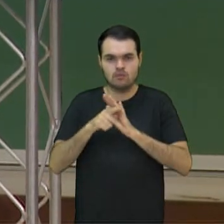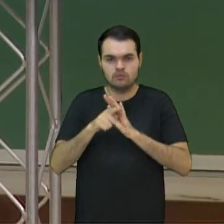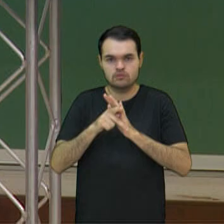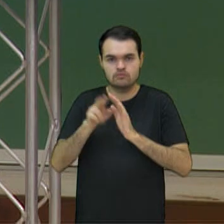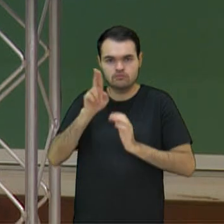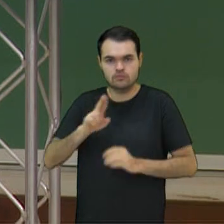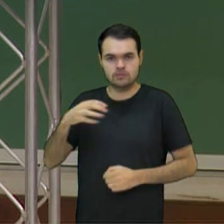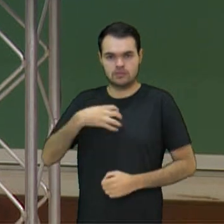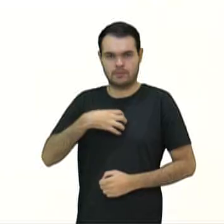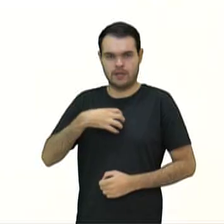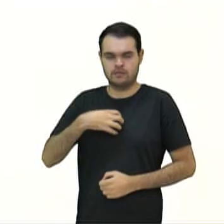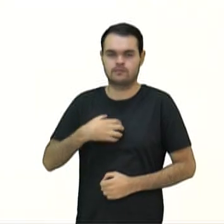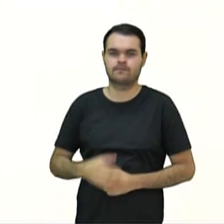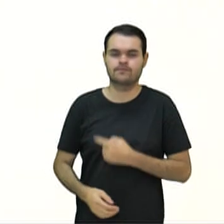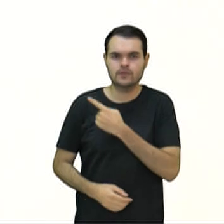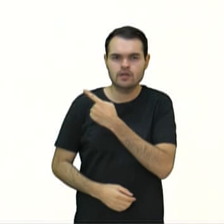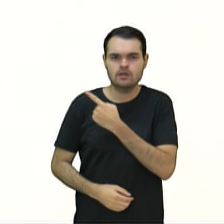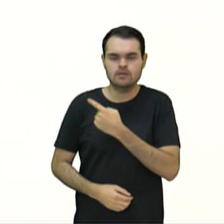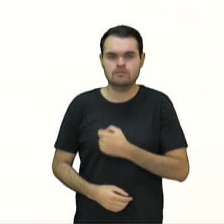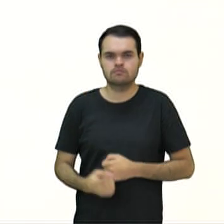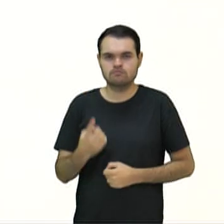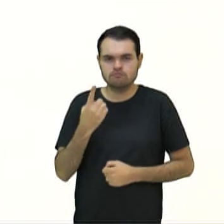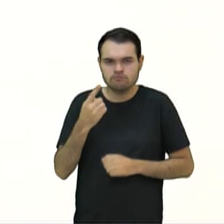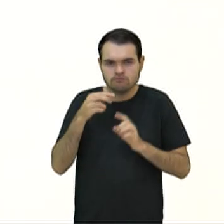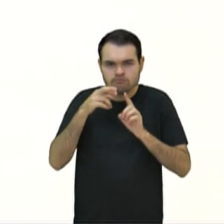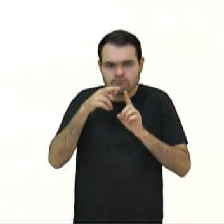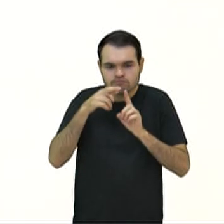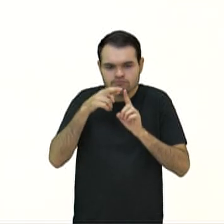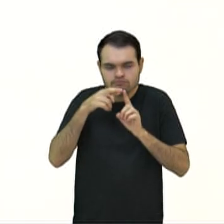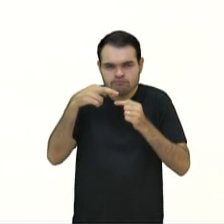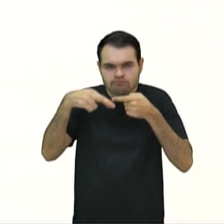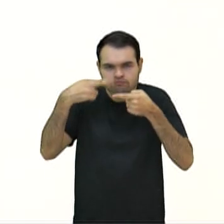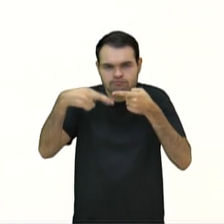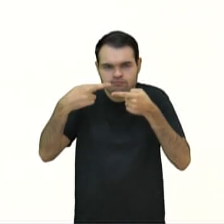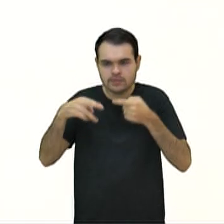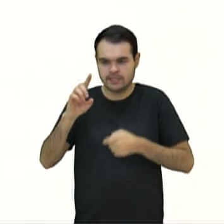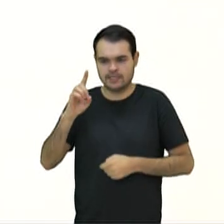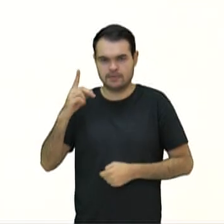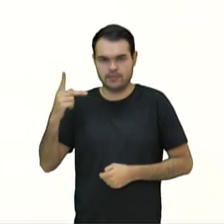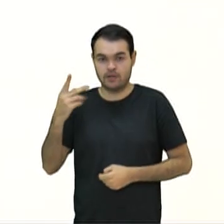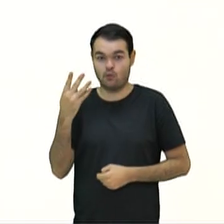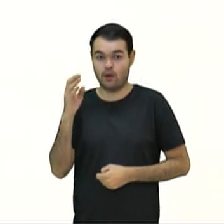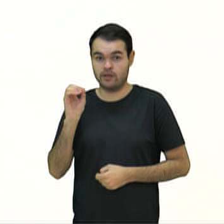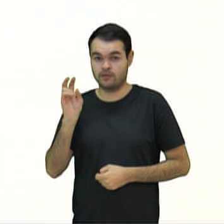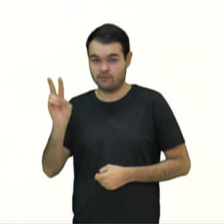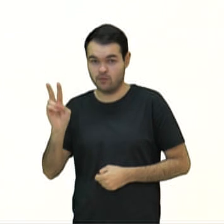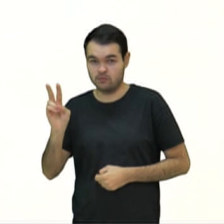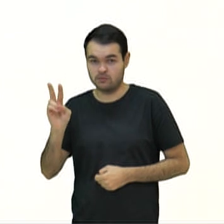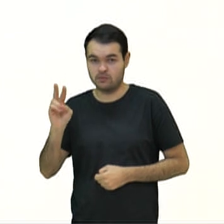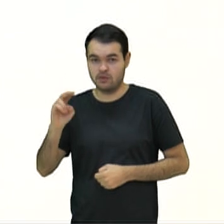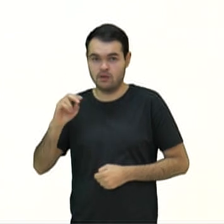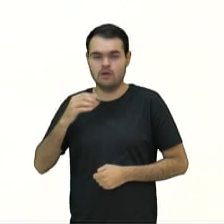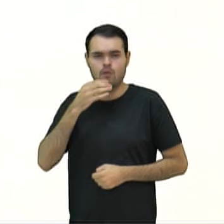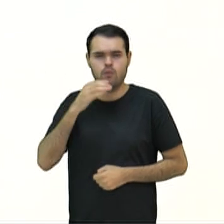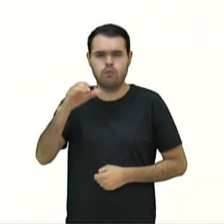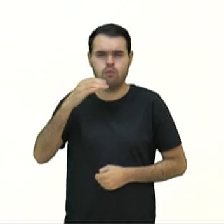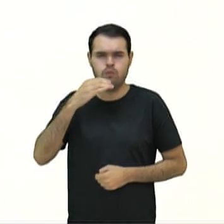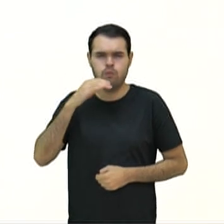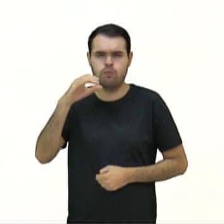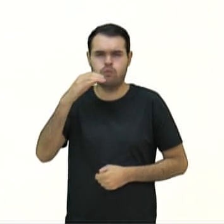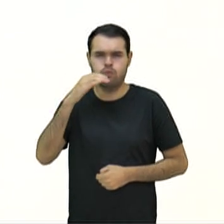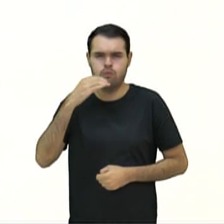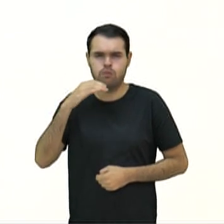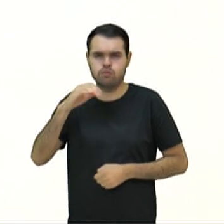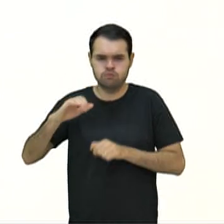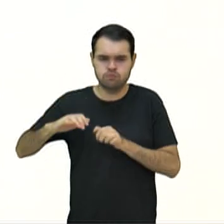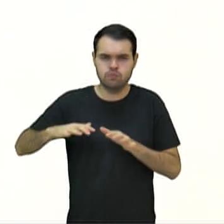aqui? Um resistor ôhmico, quando submetido a uma DDP de 40 volts, é atravessado por uma corrente elétrica